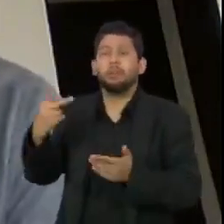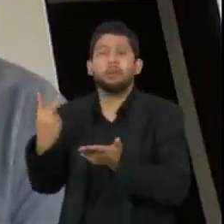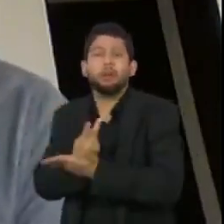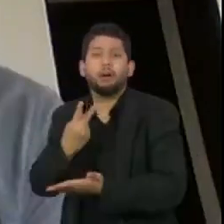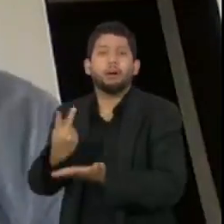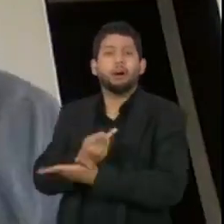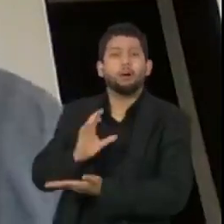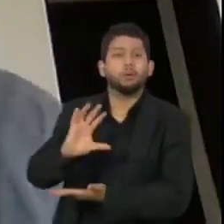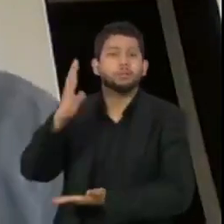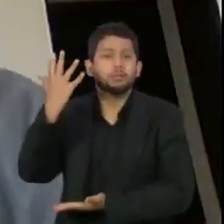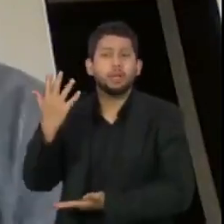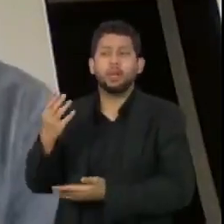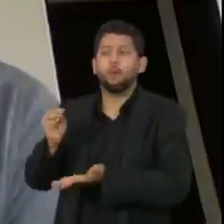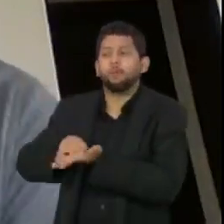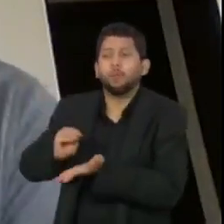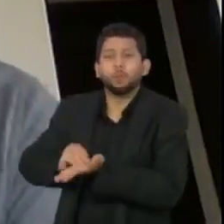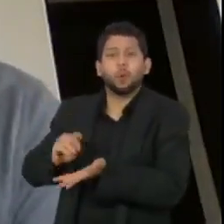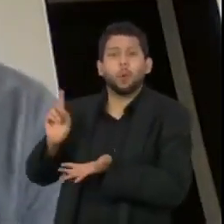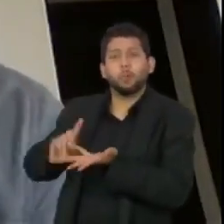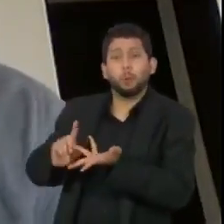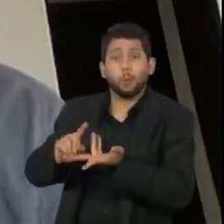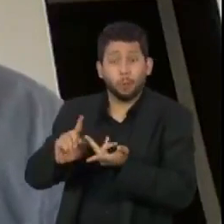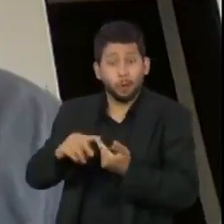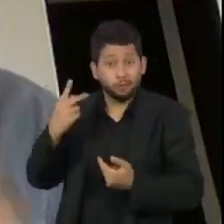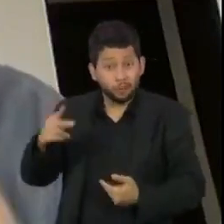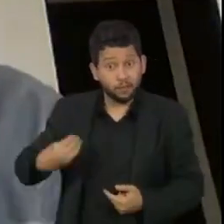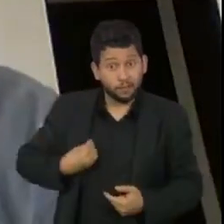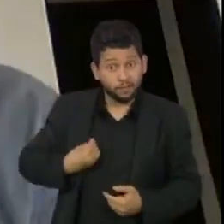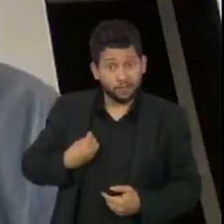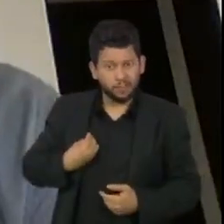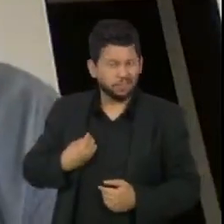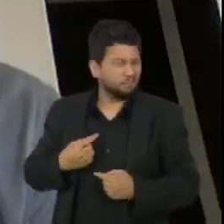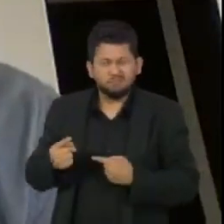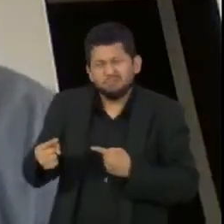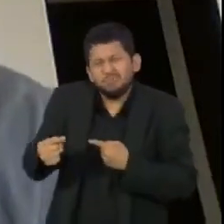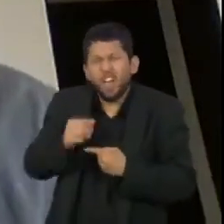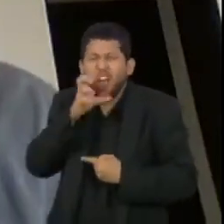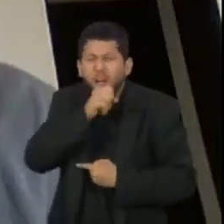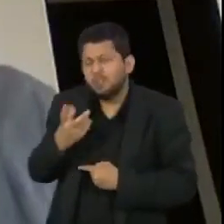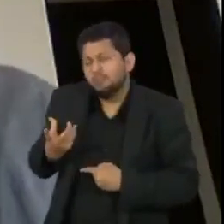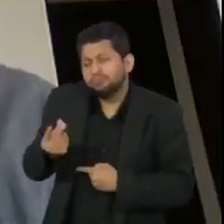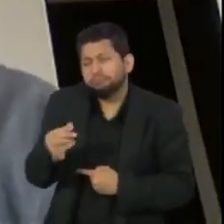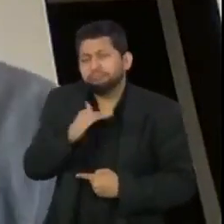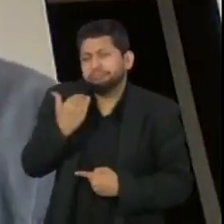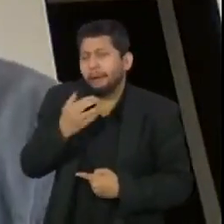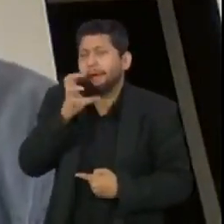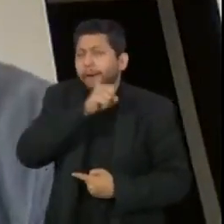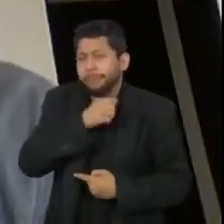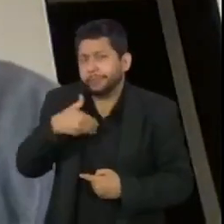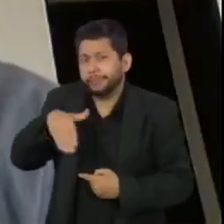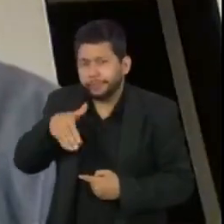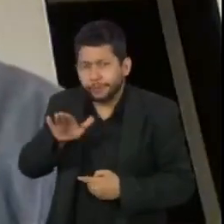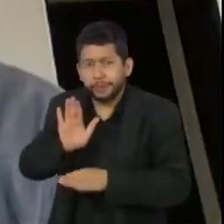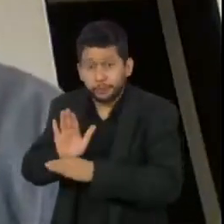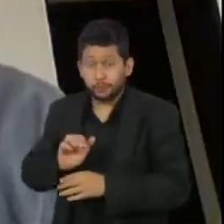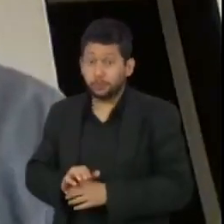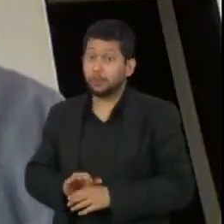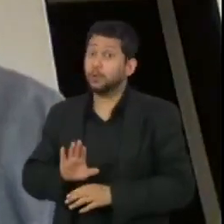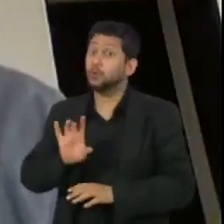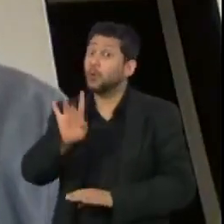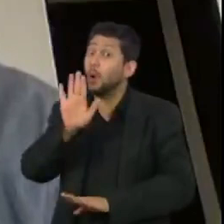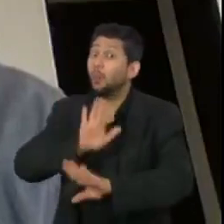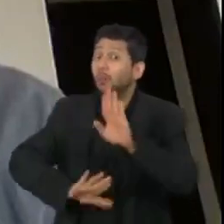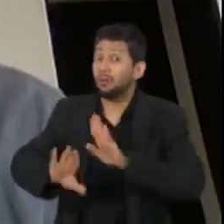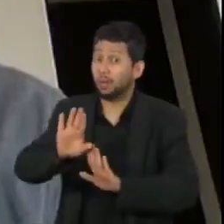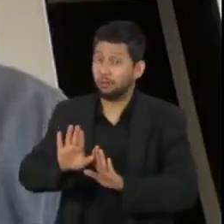que se deixa de fazer coisas, ou que se abrevia a vida das pessoas, porque isso deve ser investigado. A questão é confundir isso com cuidados